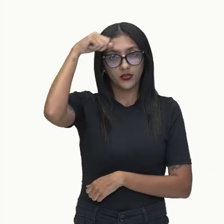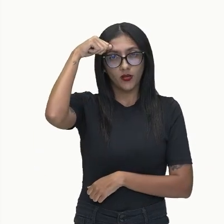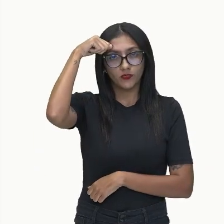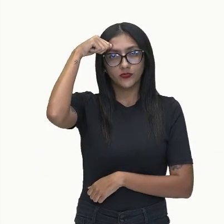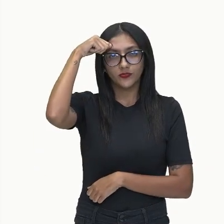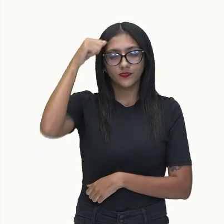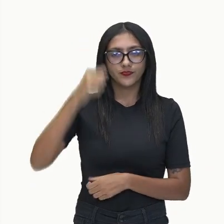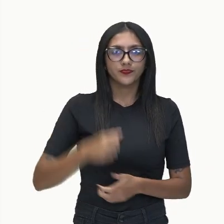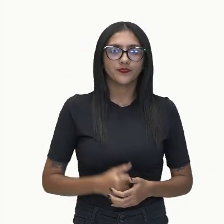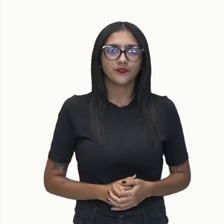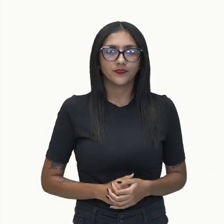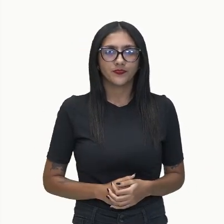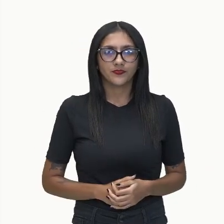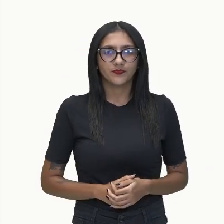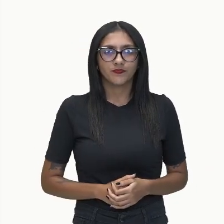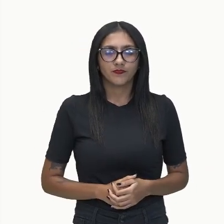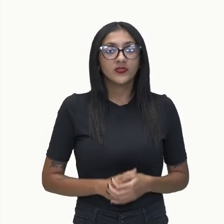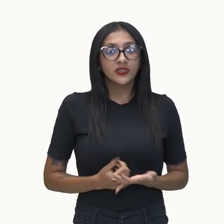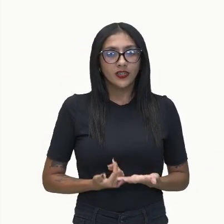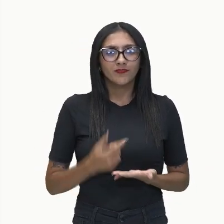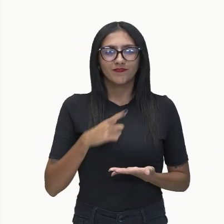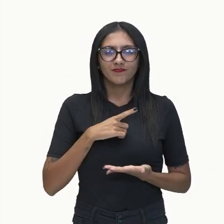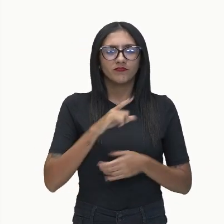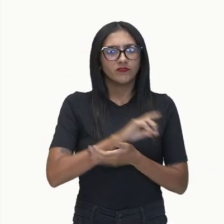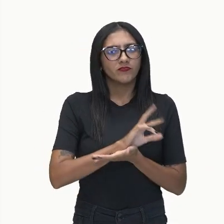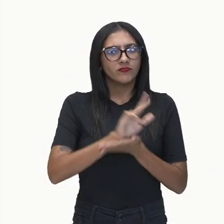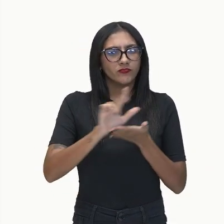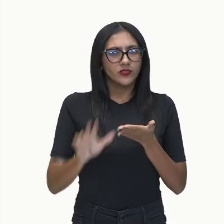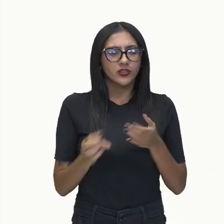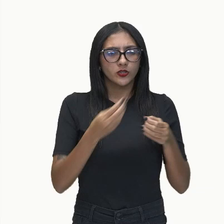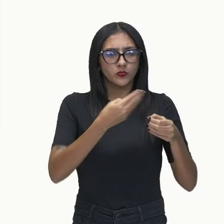aí a gente vai ter vários municípios aí